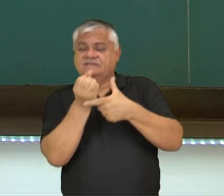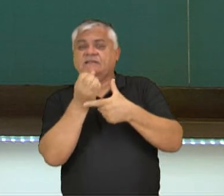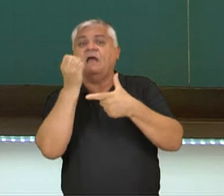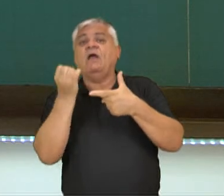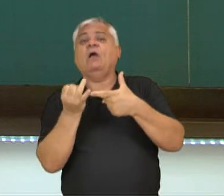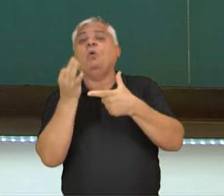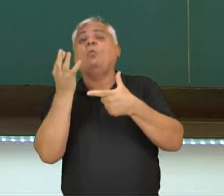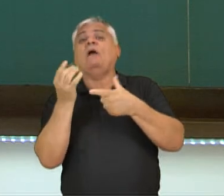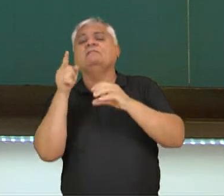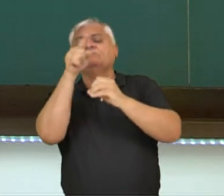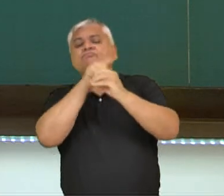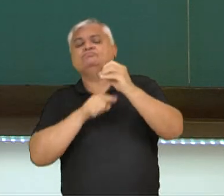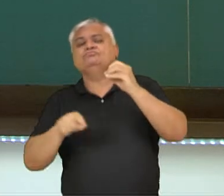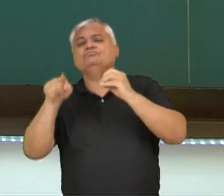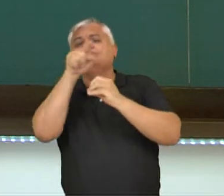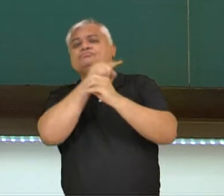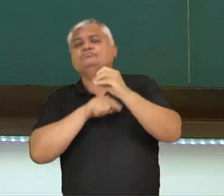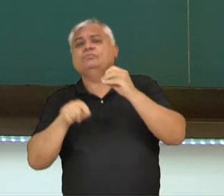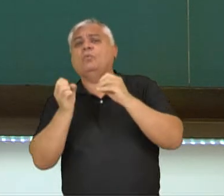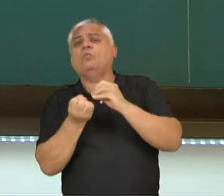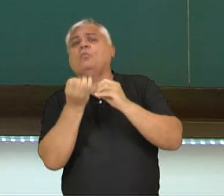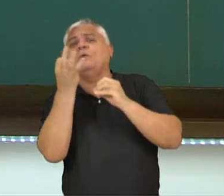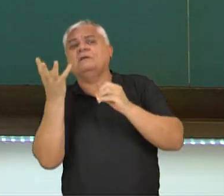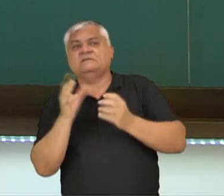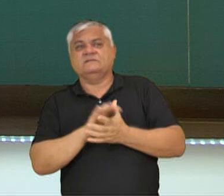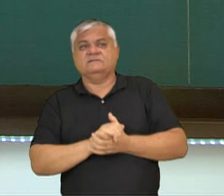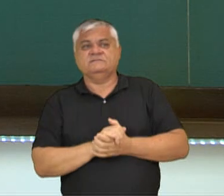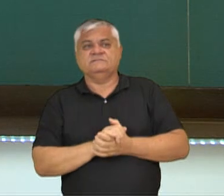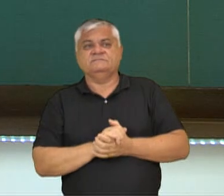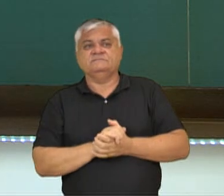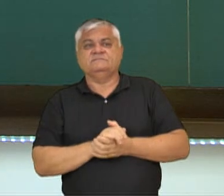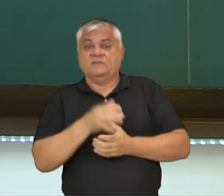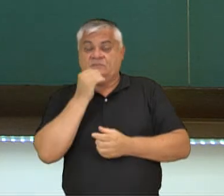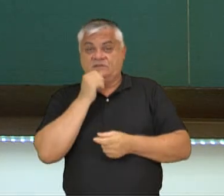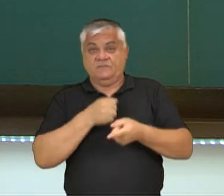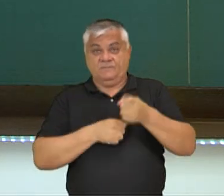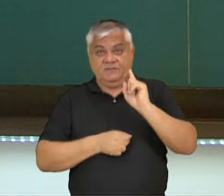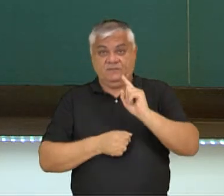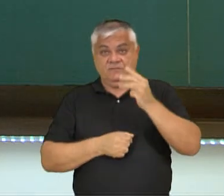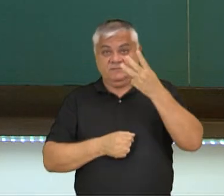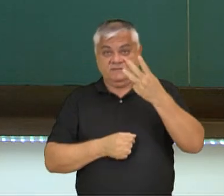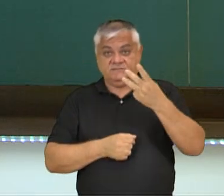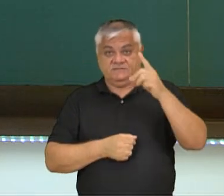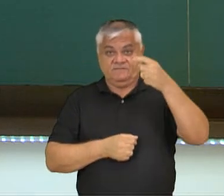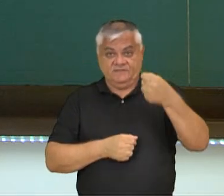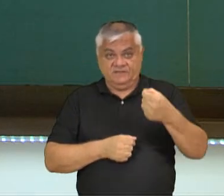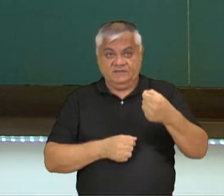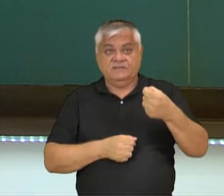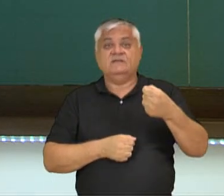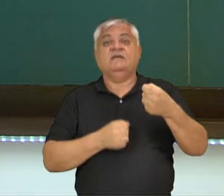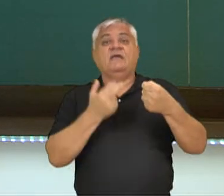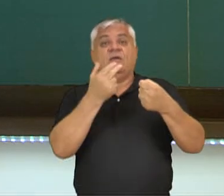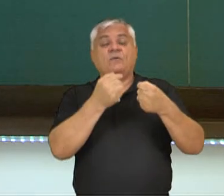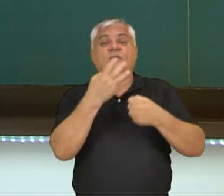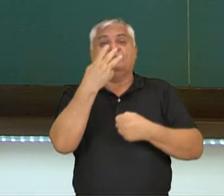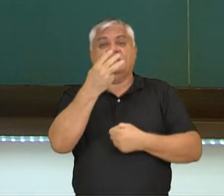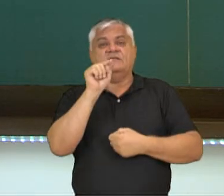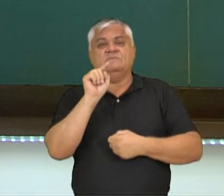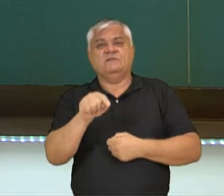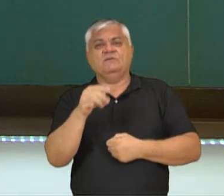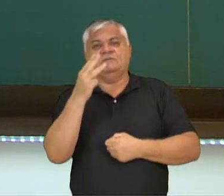quantas voltas ele dá na circunferência trigonométrica. E foi o que eu fiz aqui, ó, 1320 é igual a 3 voltas